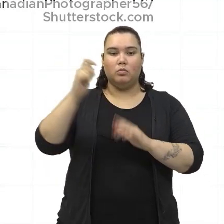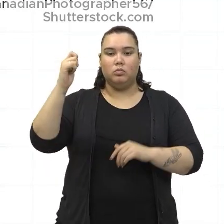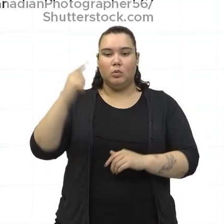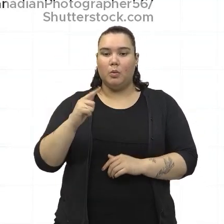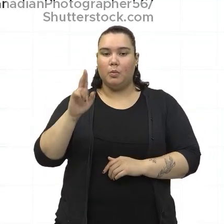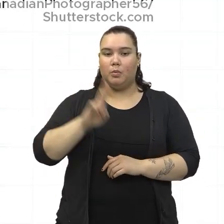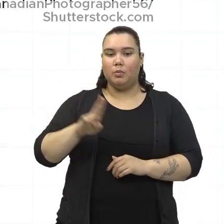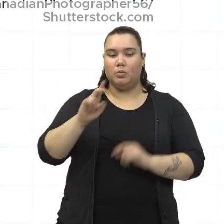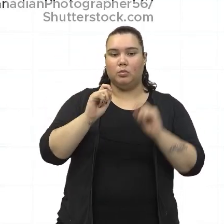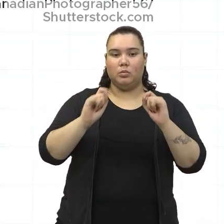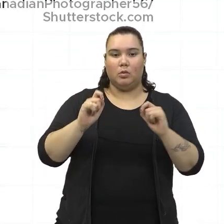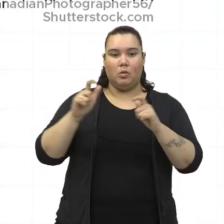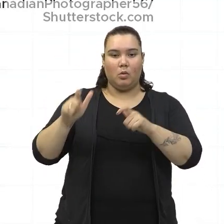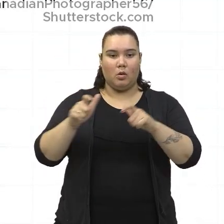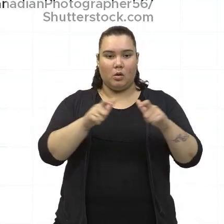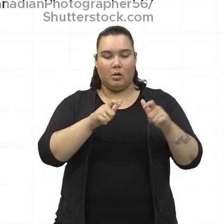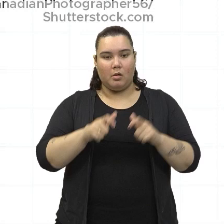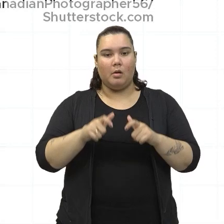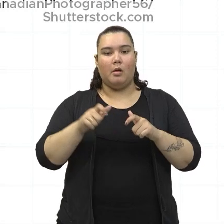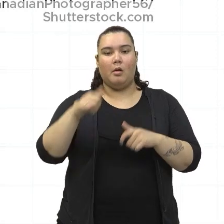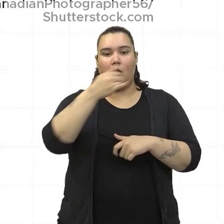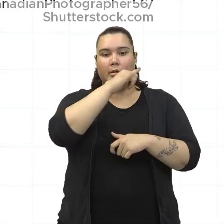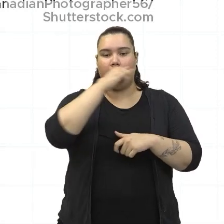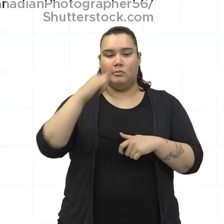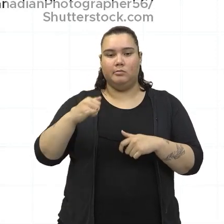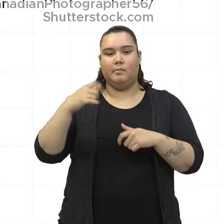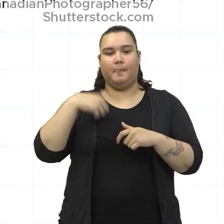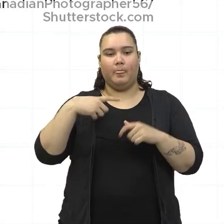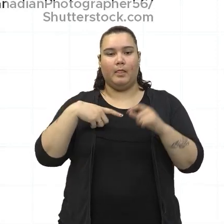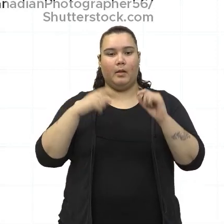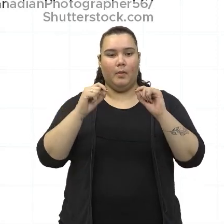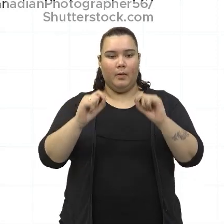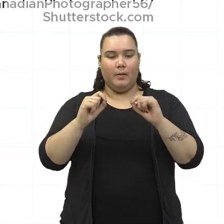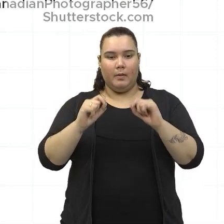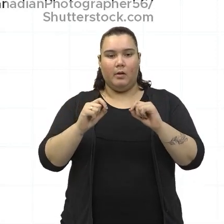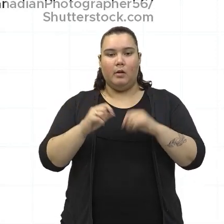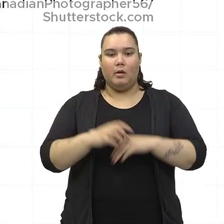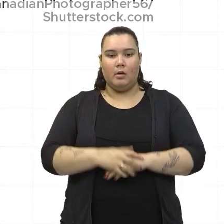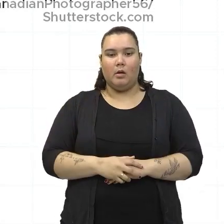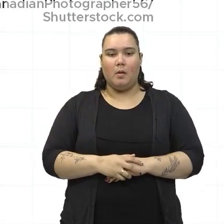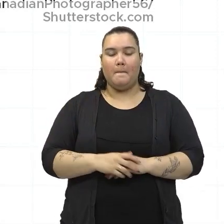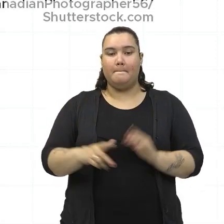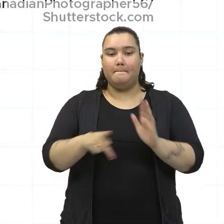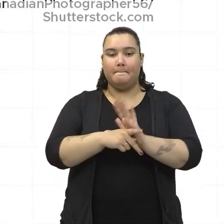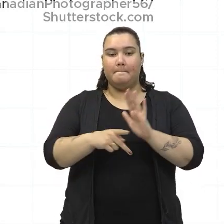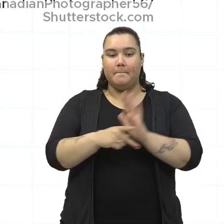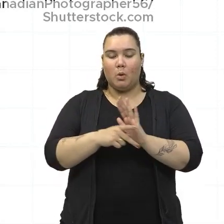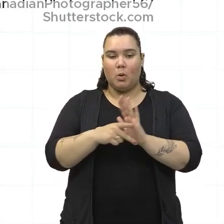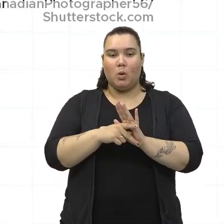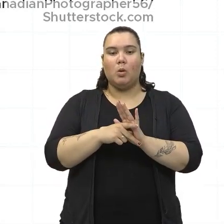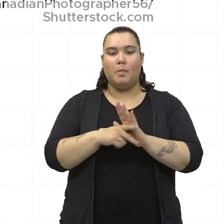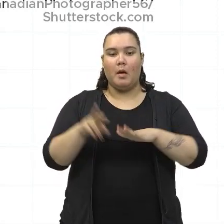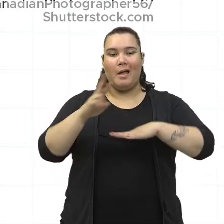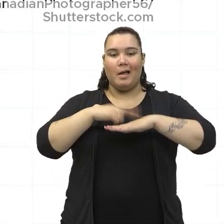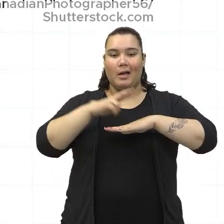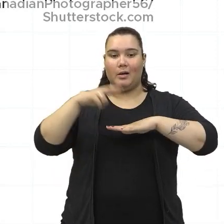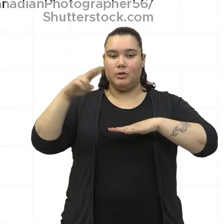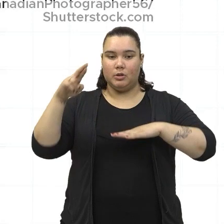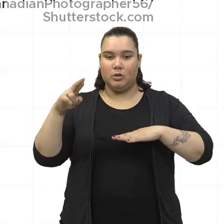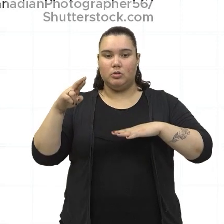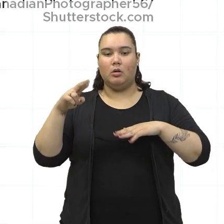são estações de geração de energia elétrica que captam a energia proveniente das